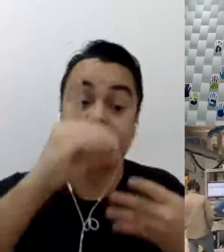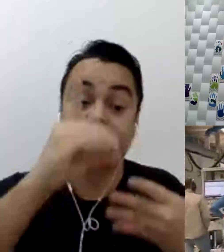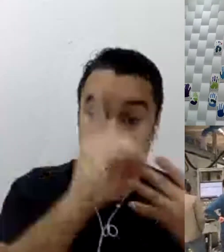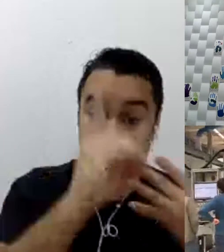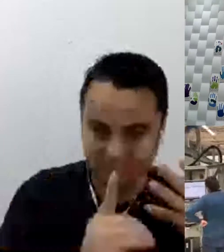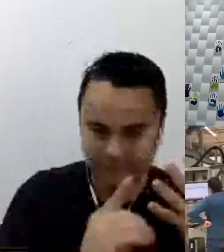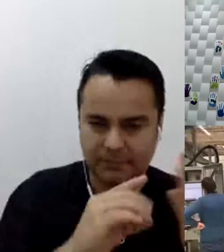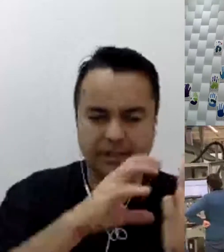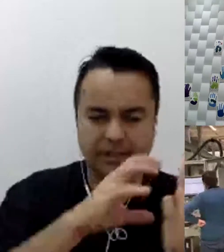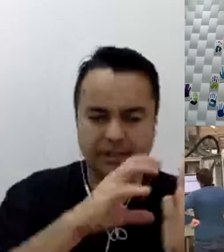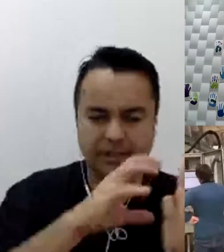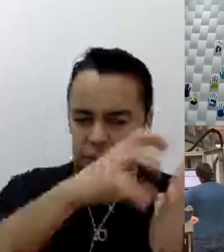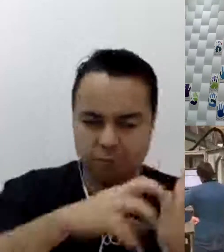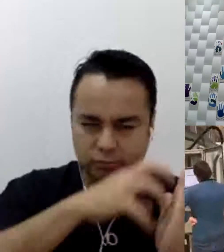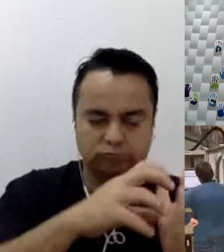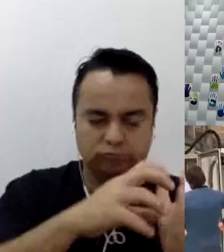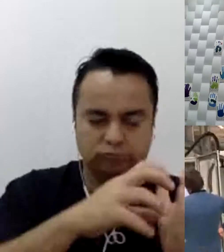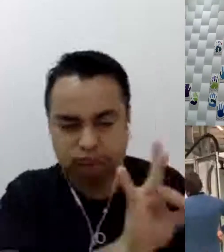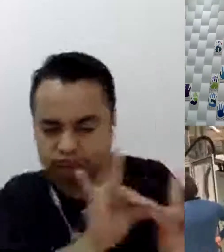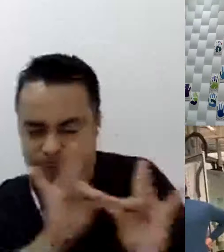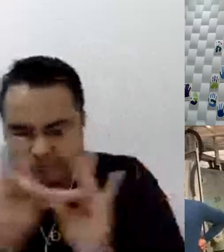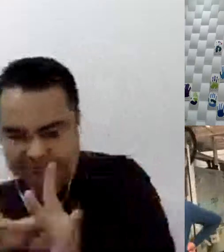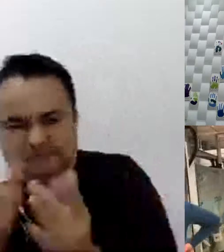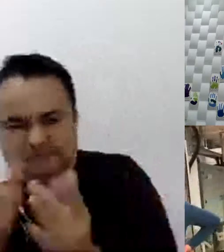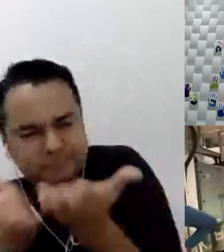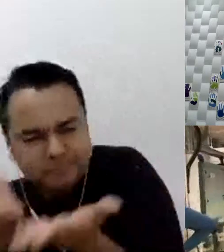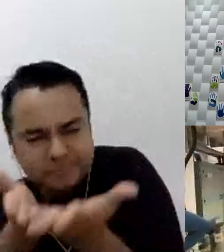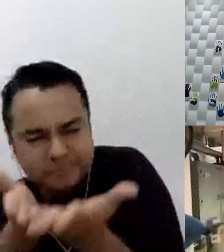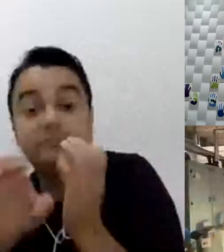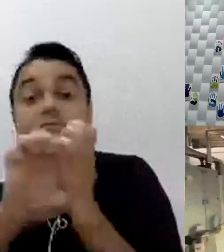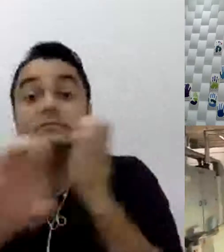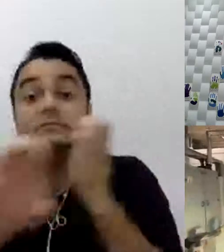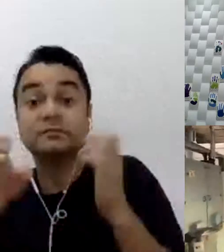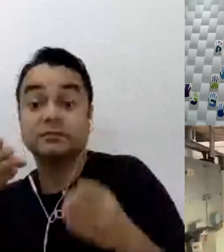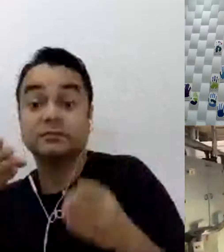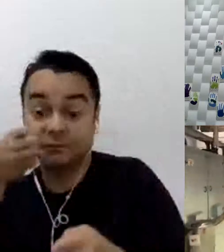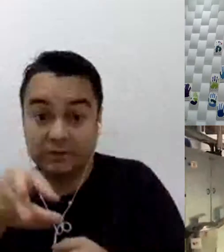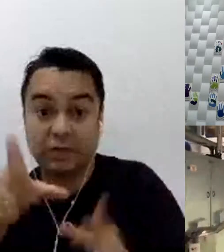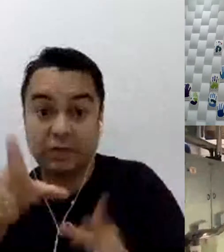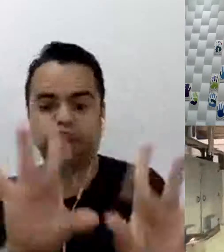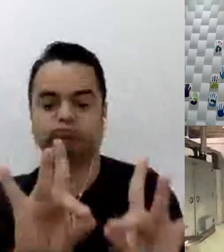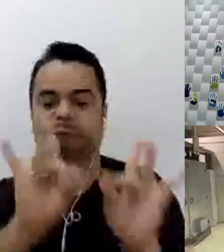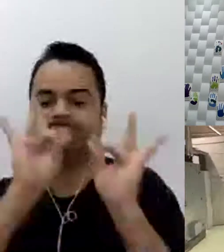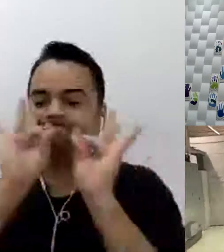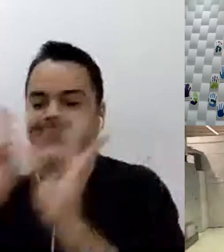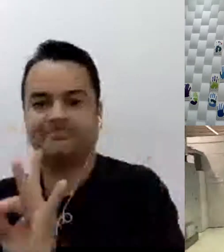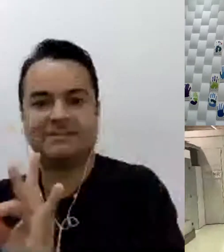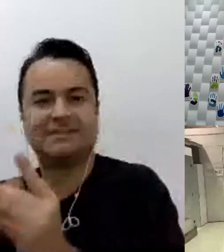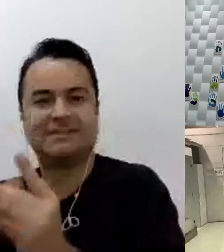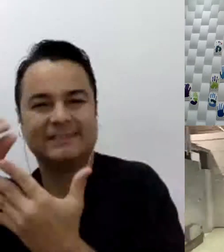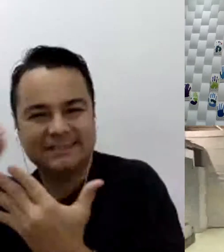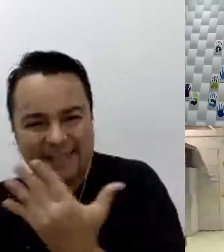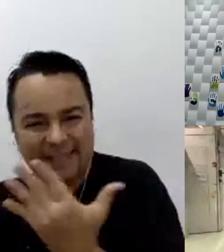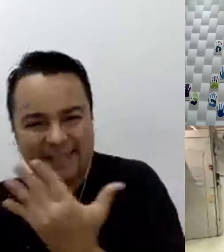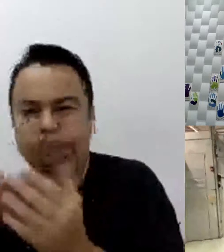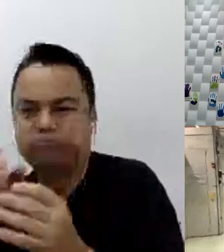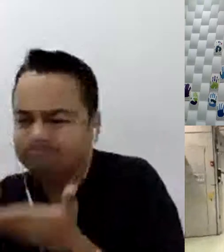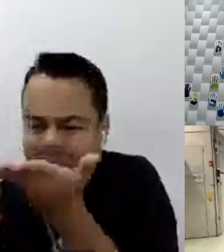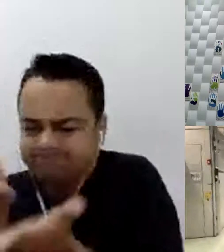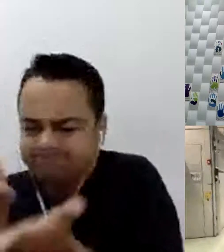controla todos esses dados da melhor forma possível. O engenheiro vem, retira esses dados e trata esses dados dentro